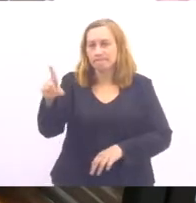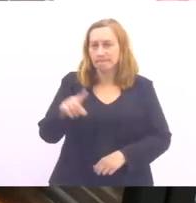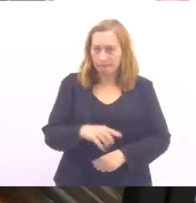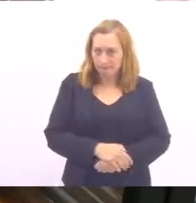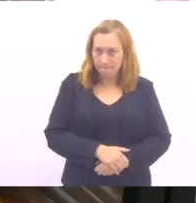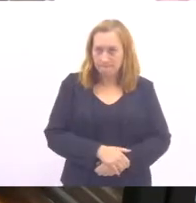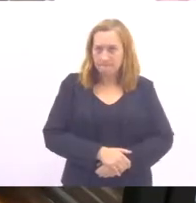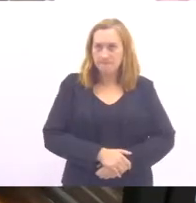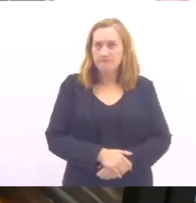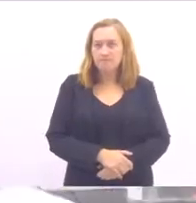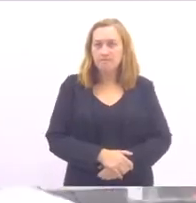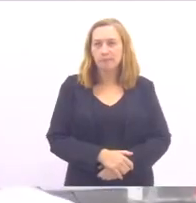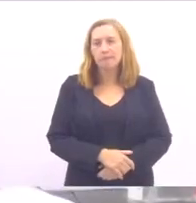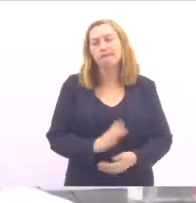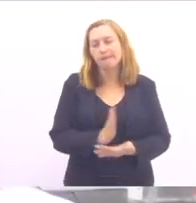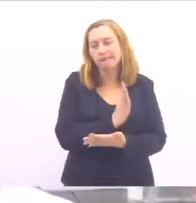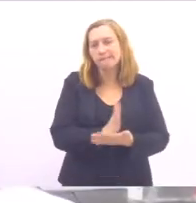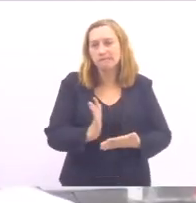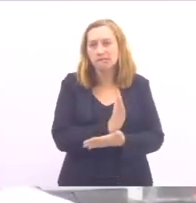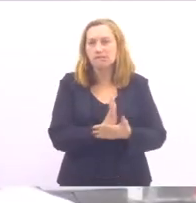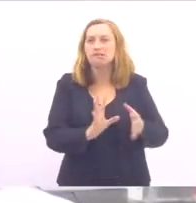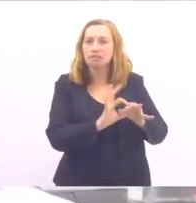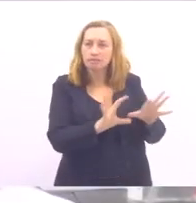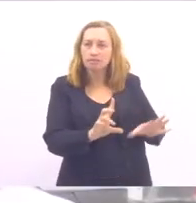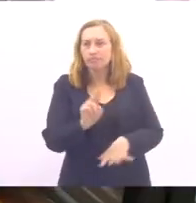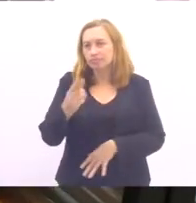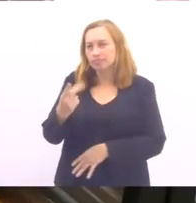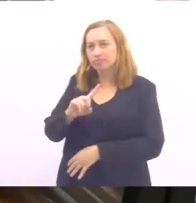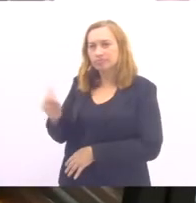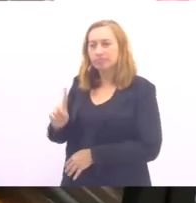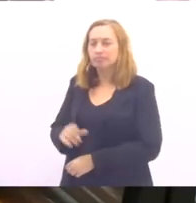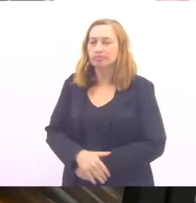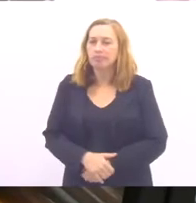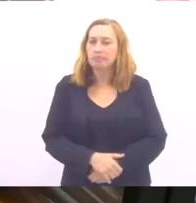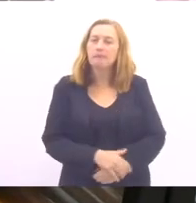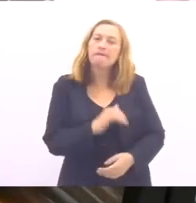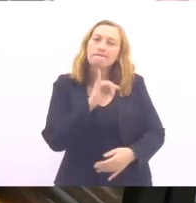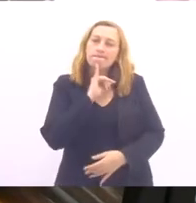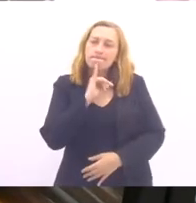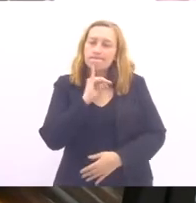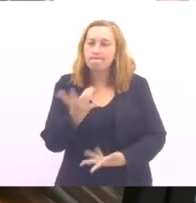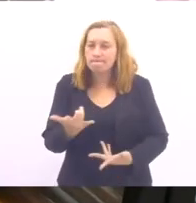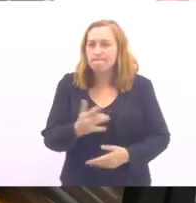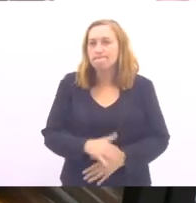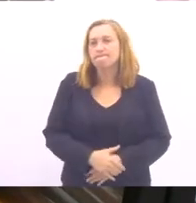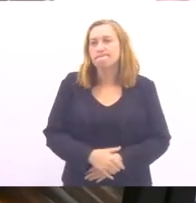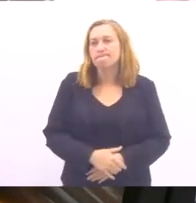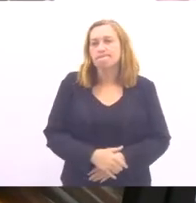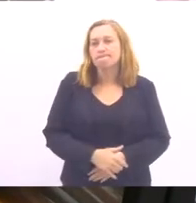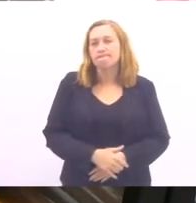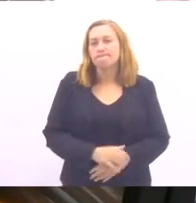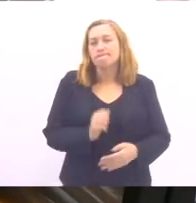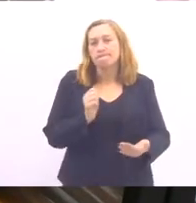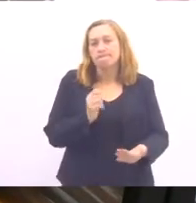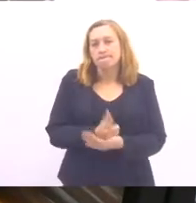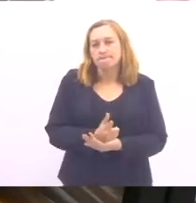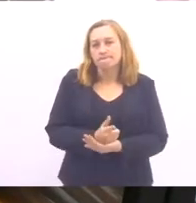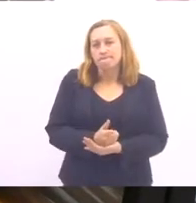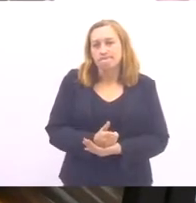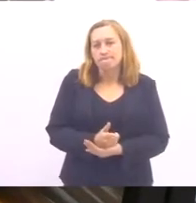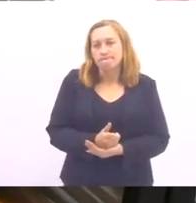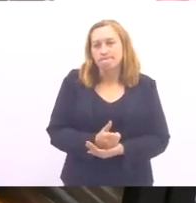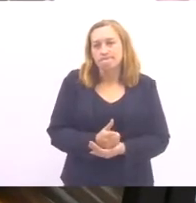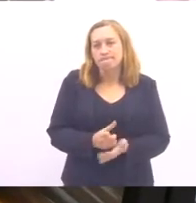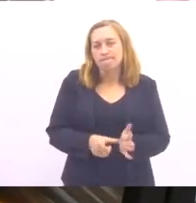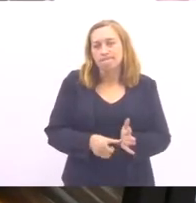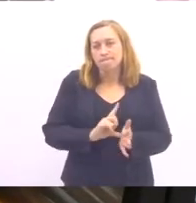entrada. Algumas têm isenção e outras não têm. Infelizmente, a Copa Ideal e a Sarita, elas pagaram,